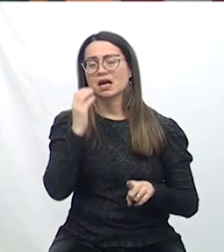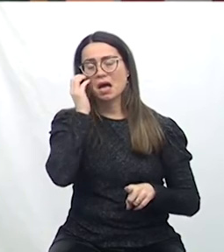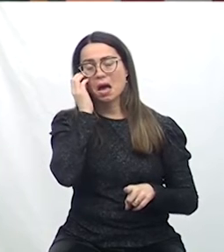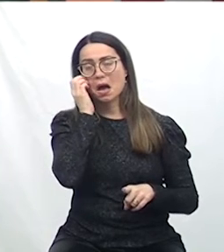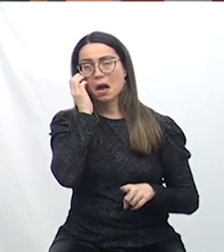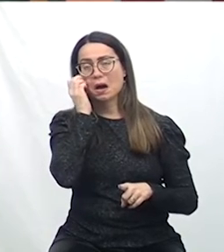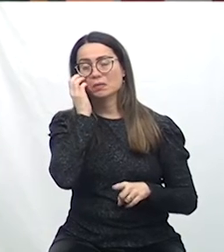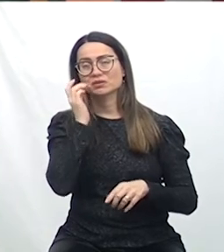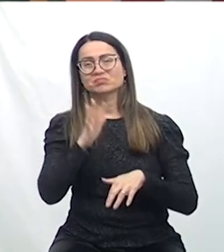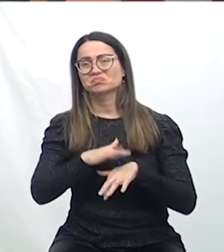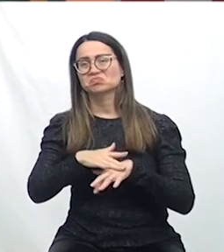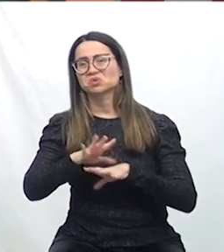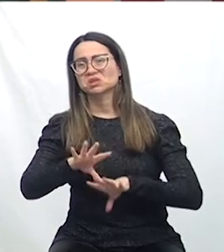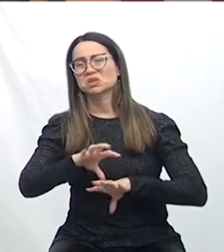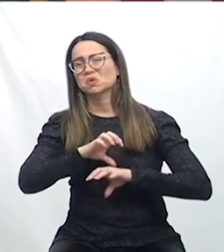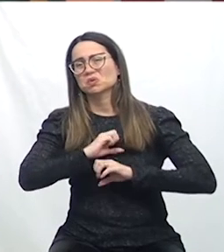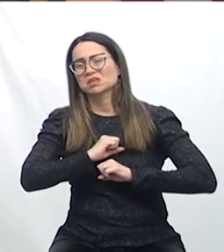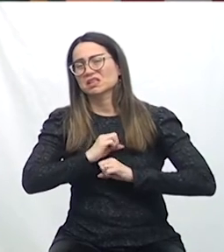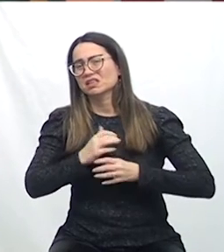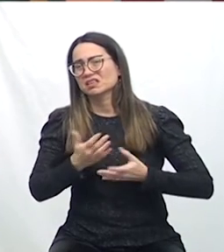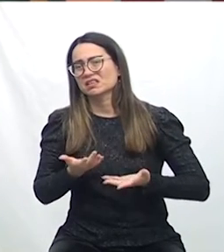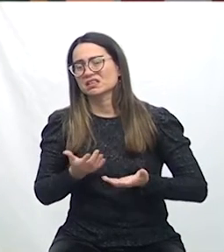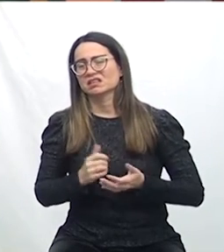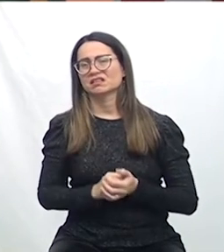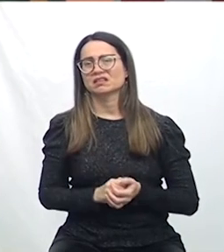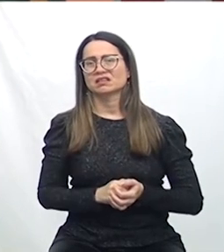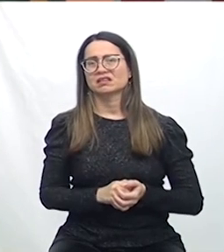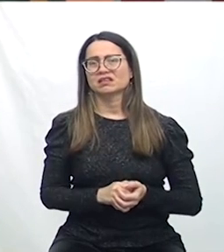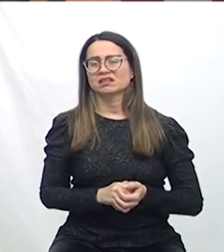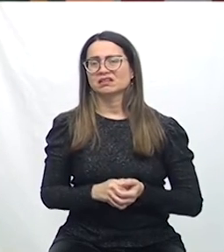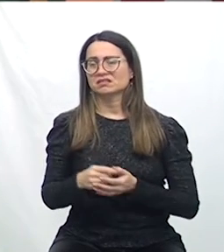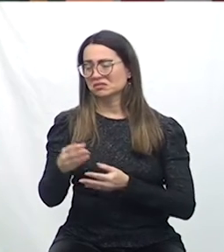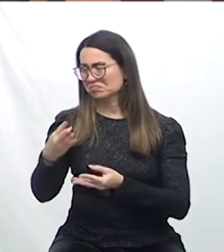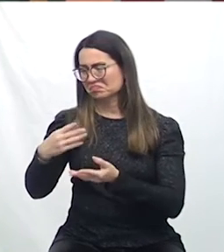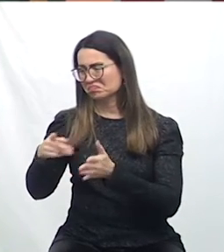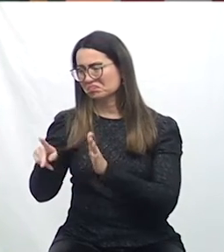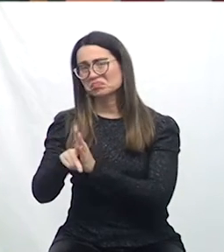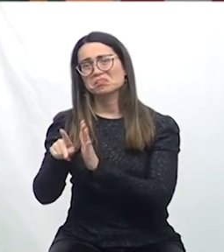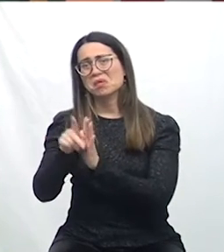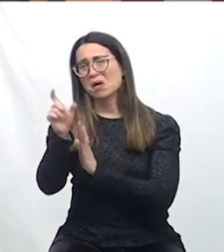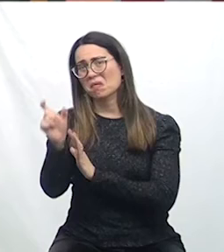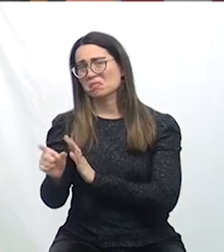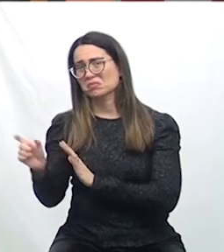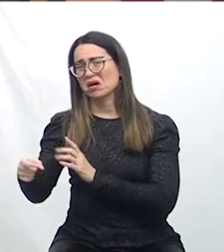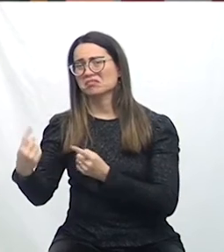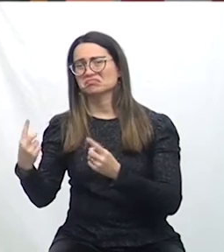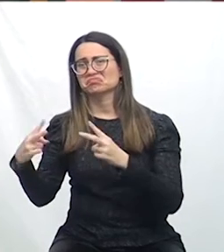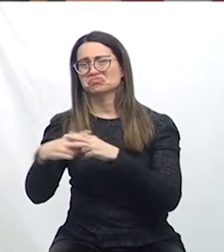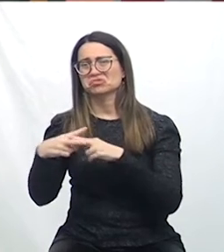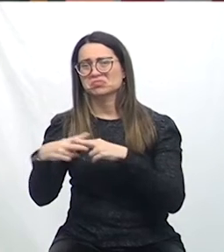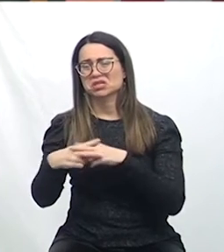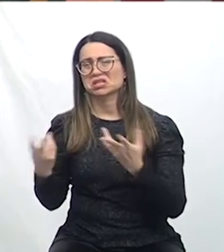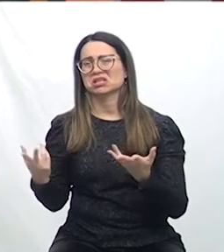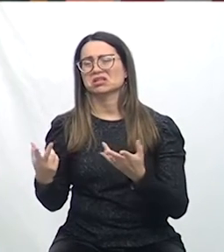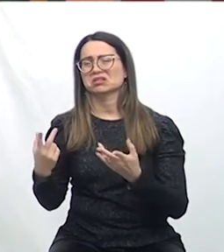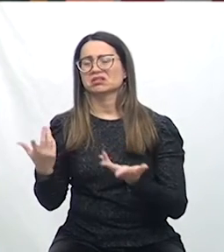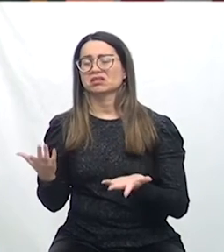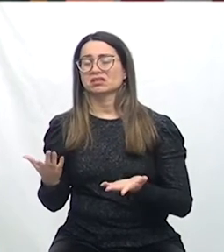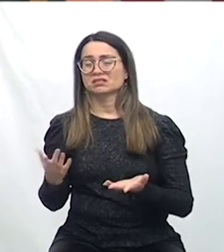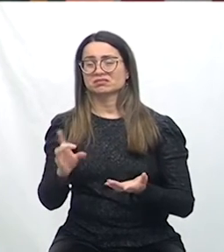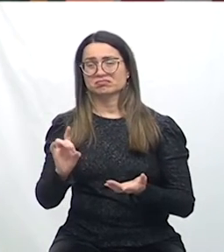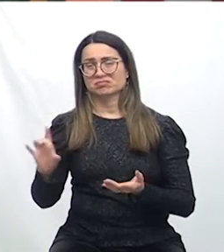uma doença, uma enfermidade, entre eles mesmo, né? De briga, de violência entre